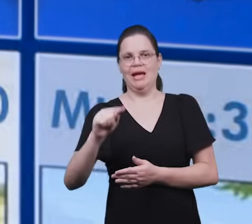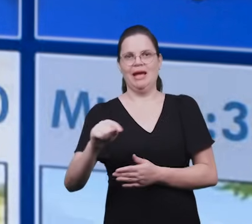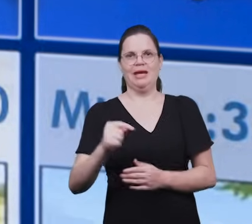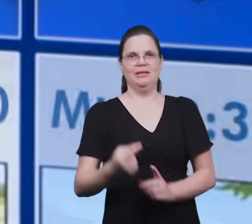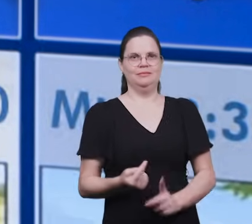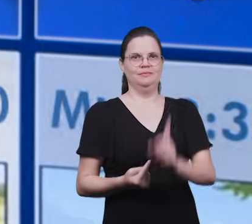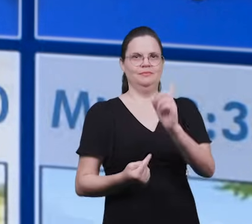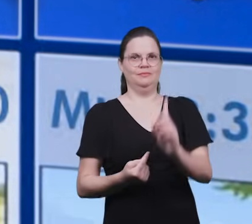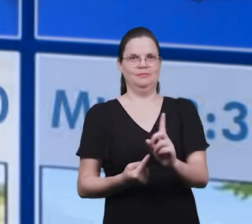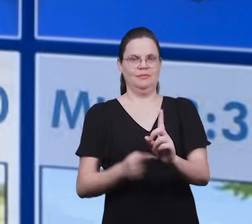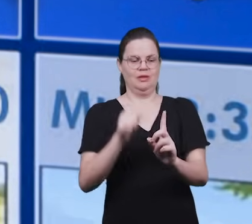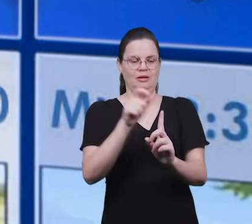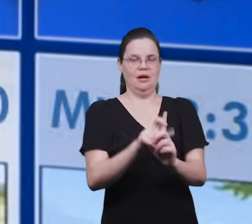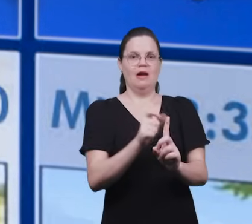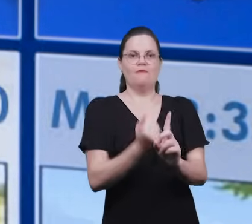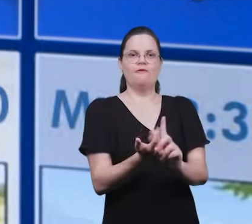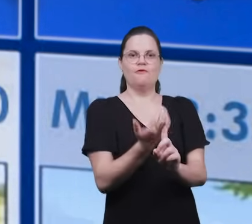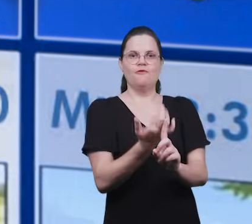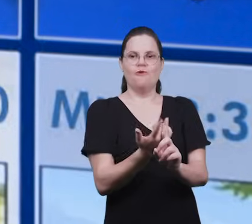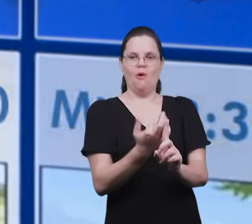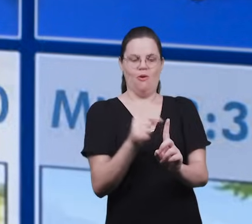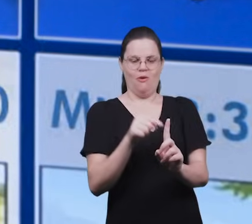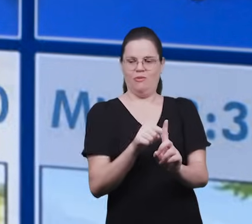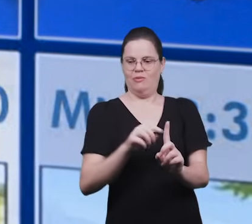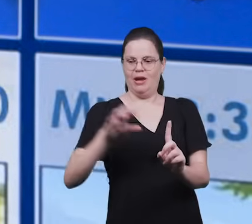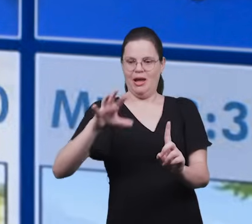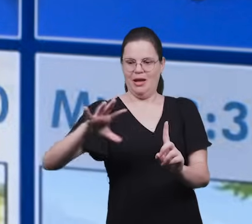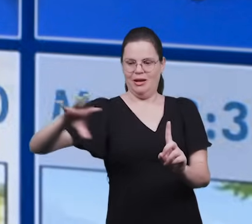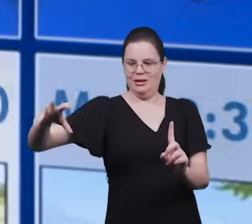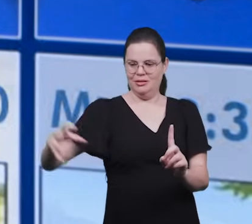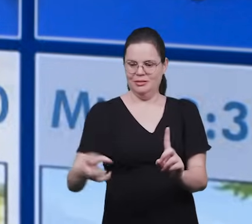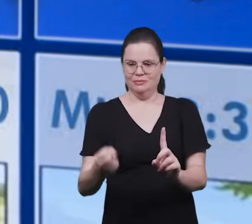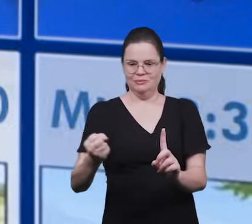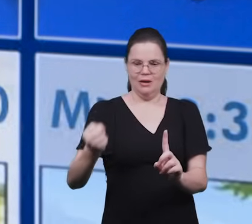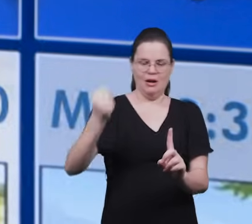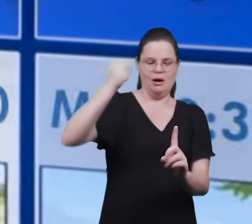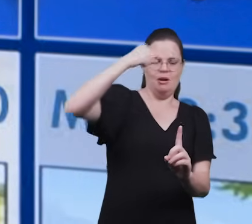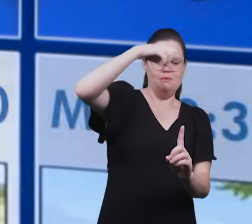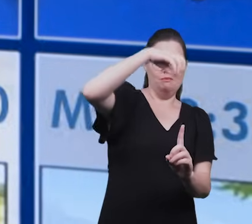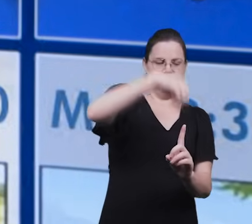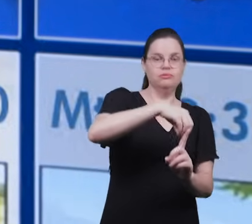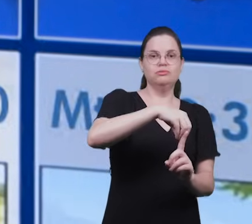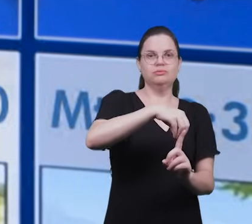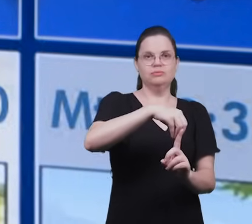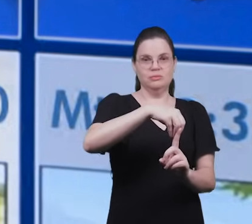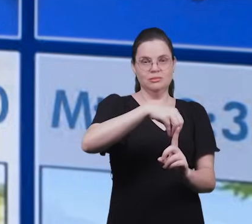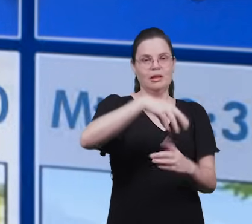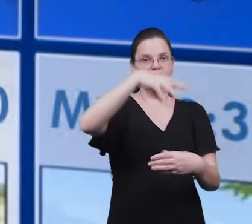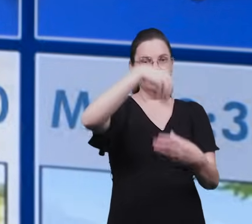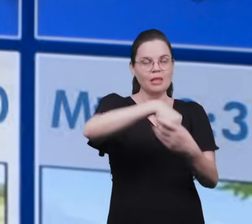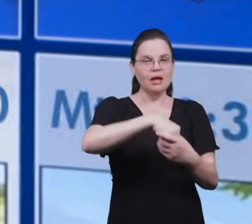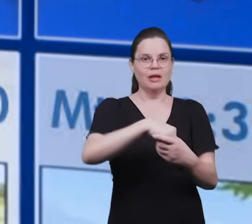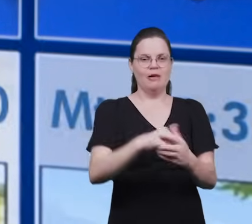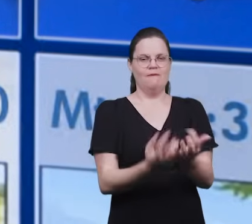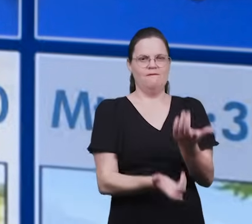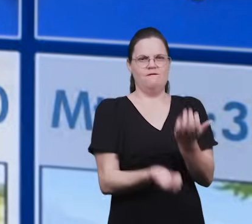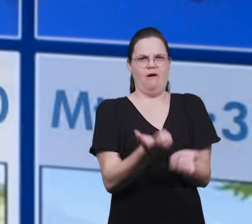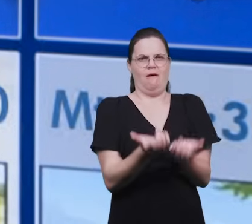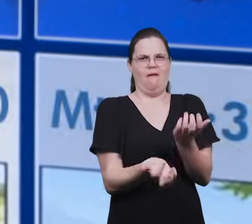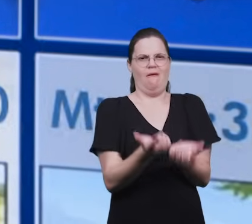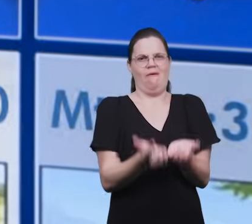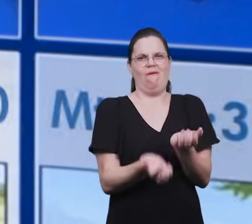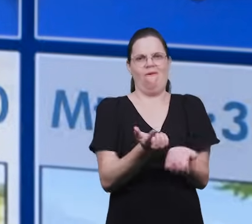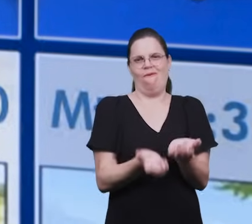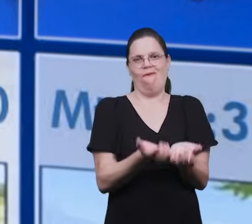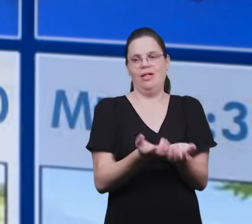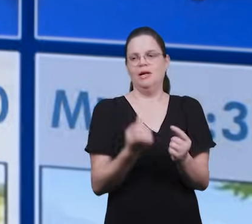né? Colocaram ele dentro daquele touro ardente que era comum lá, esses sacrifícios, né? Dos mártires, né?